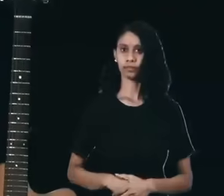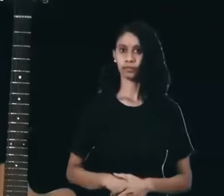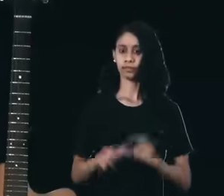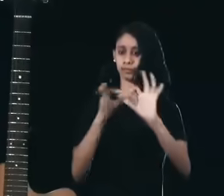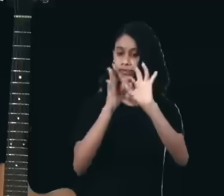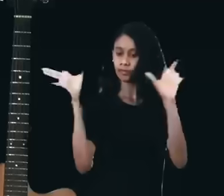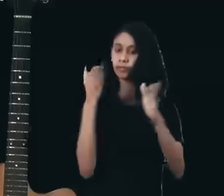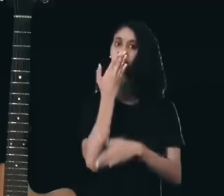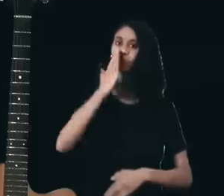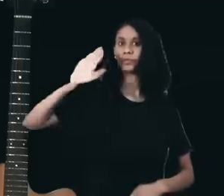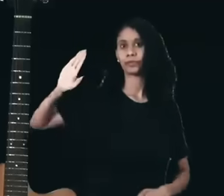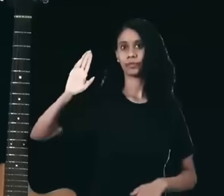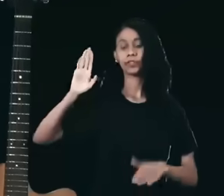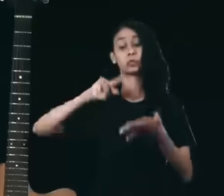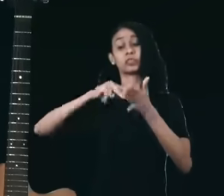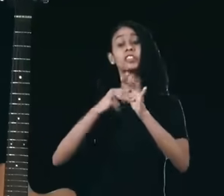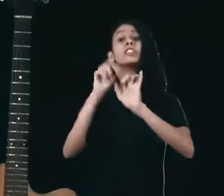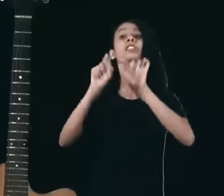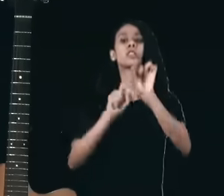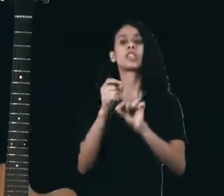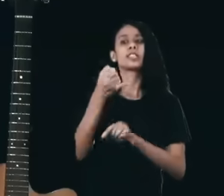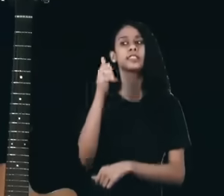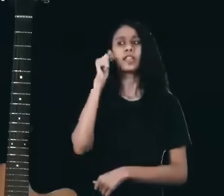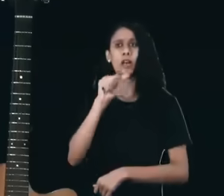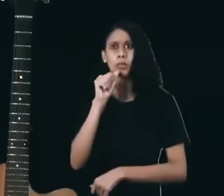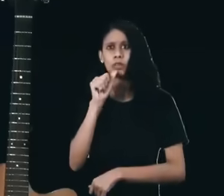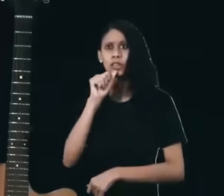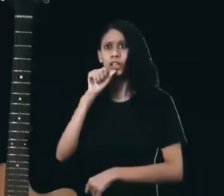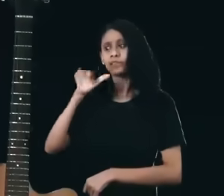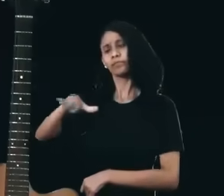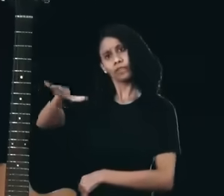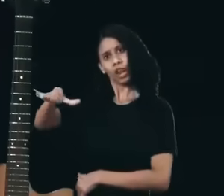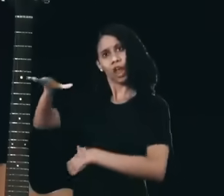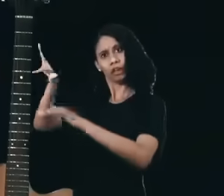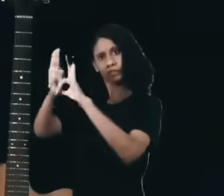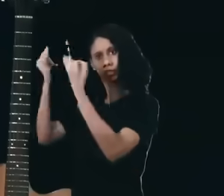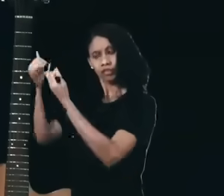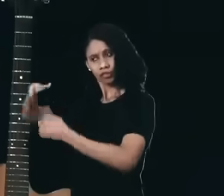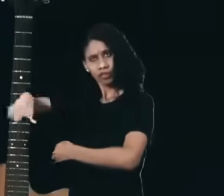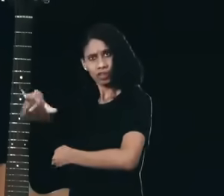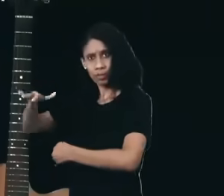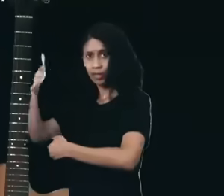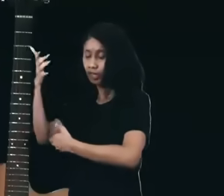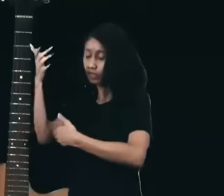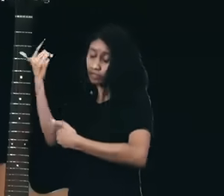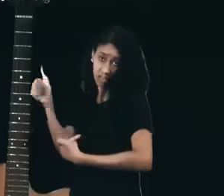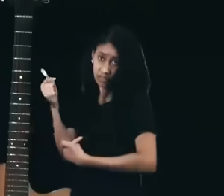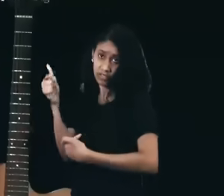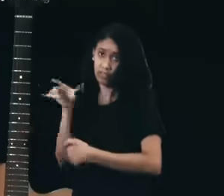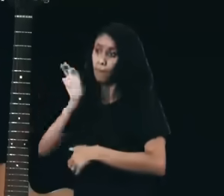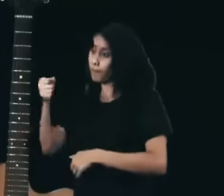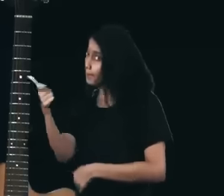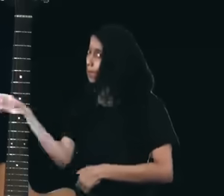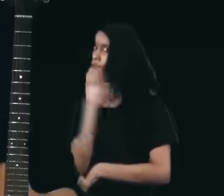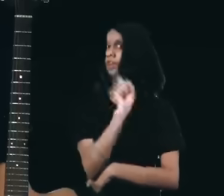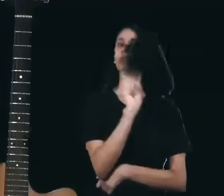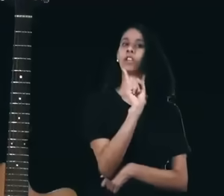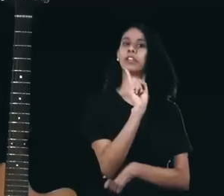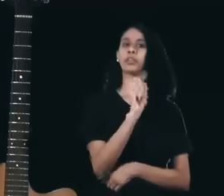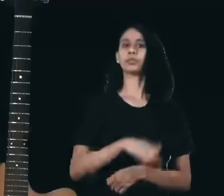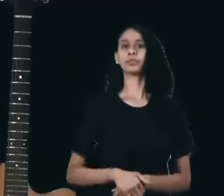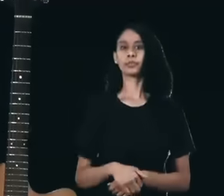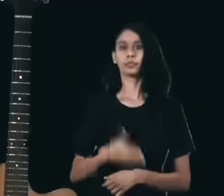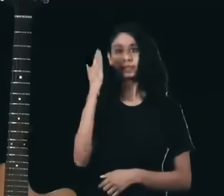Livre do juramento, ou seja, se não tiver uma mulher do meio do meu povo, não traga nenhuma outra. Entenderam o recado, gente?